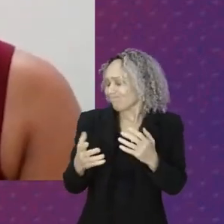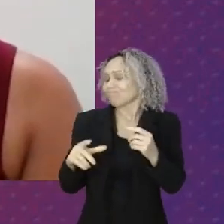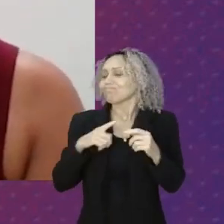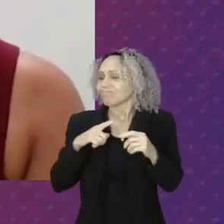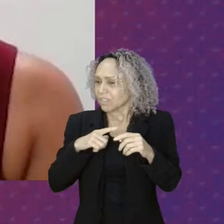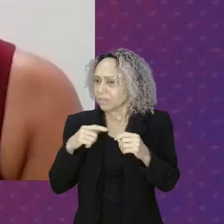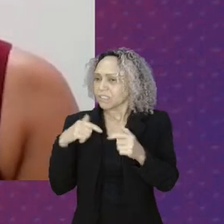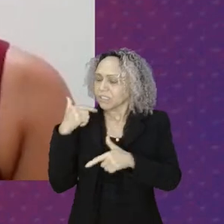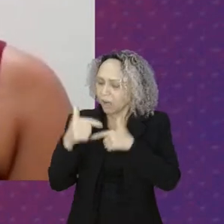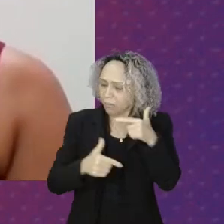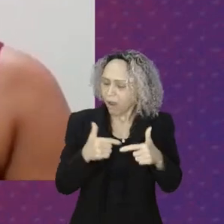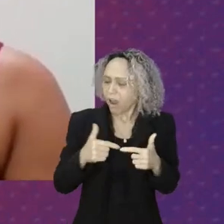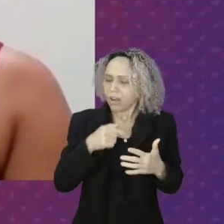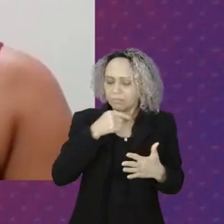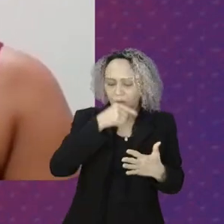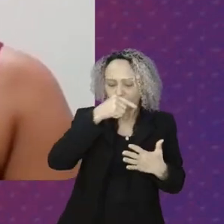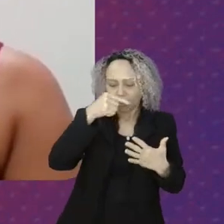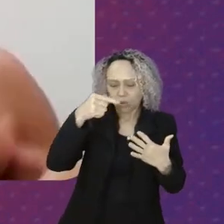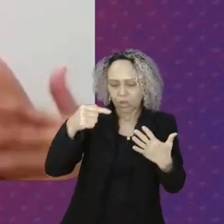políticas de direito